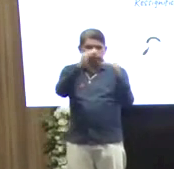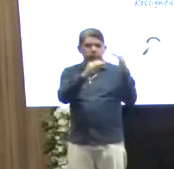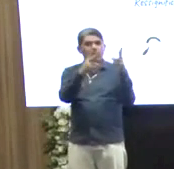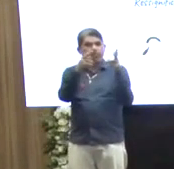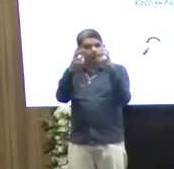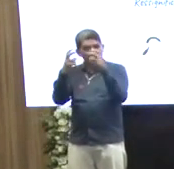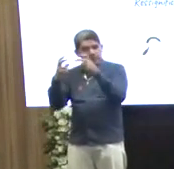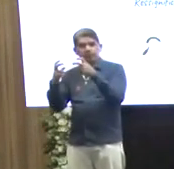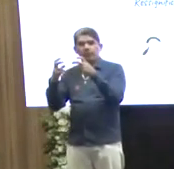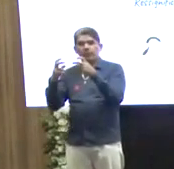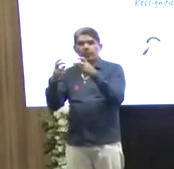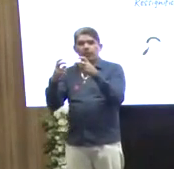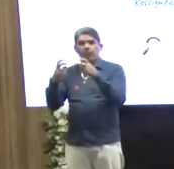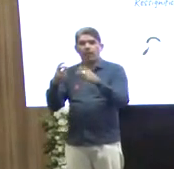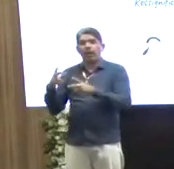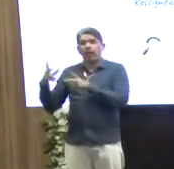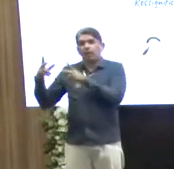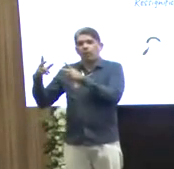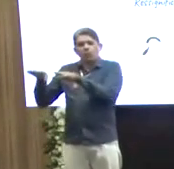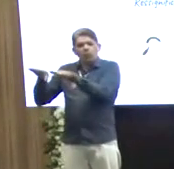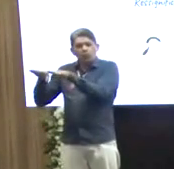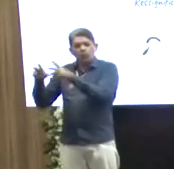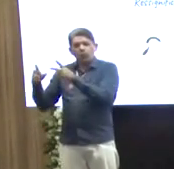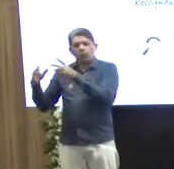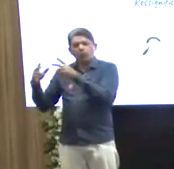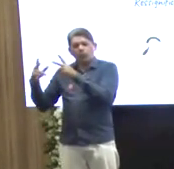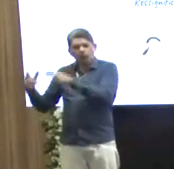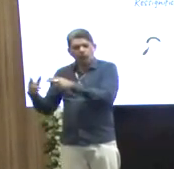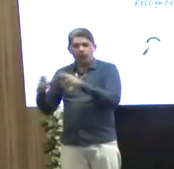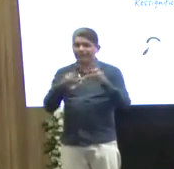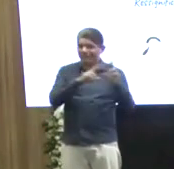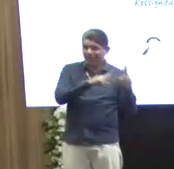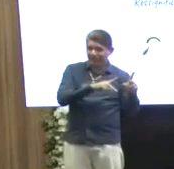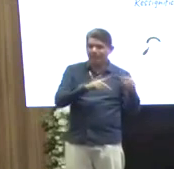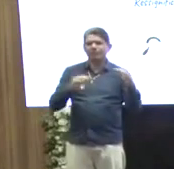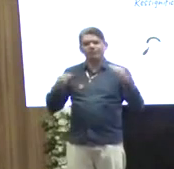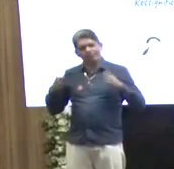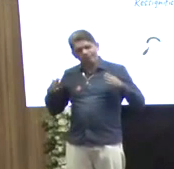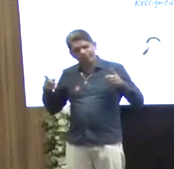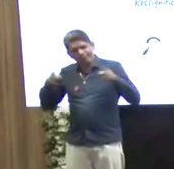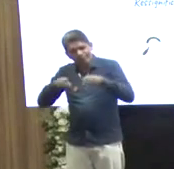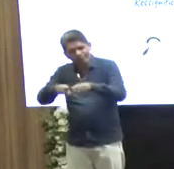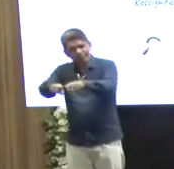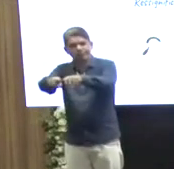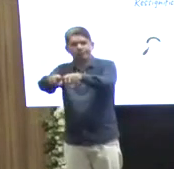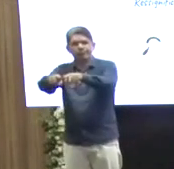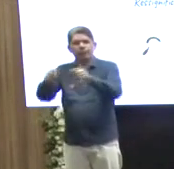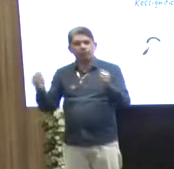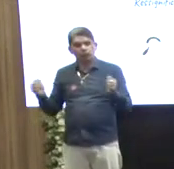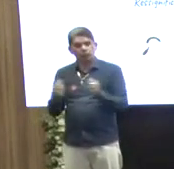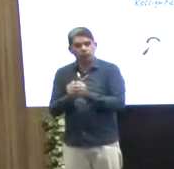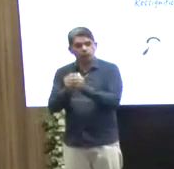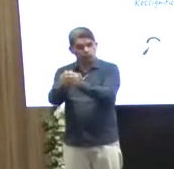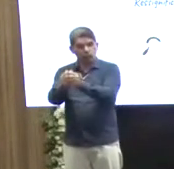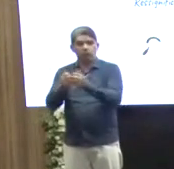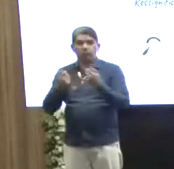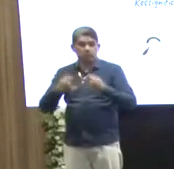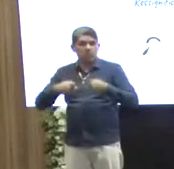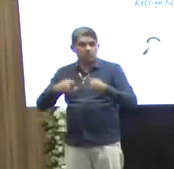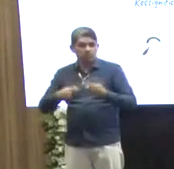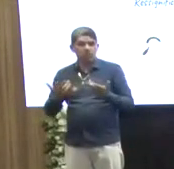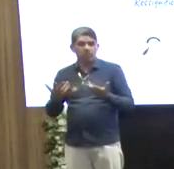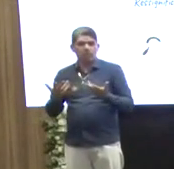não conseguindo fazer justiça social que nós tanto precisamos numa sociedade desigual como é a nossa. Então, a